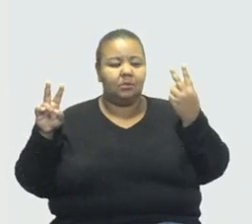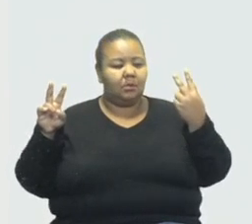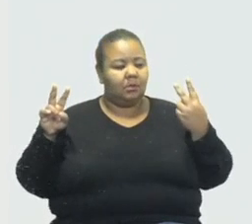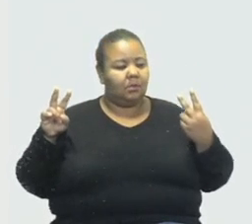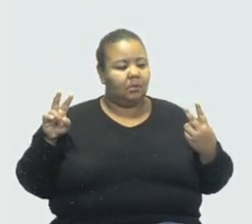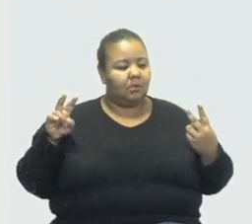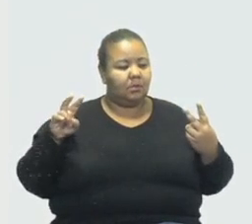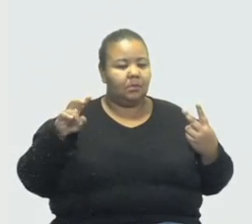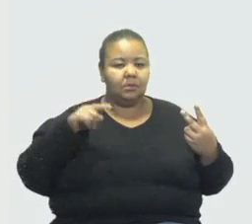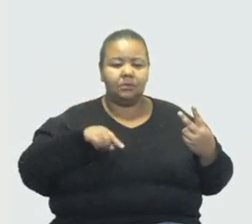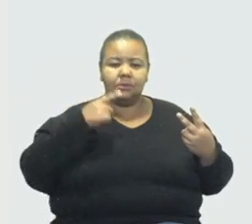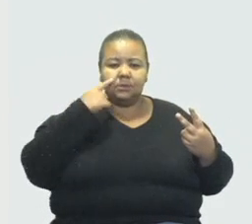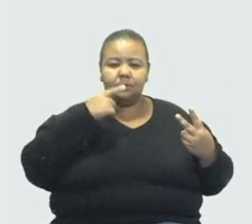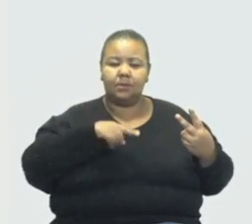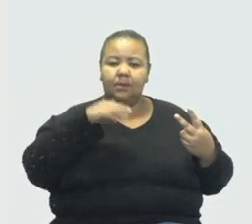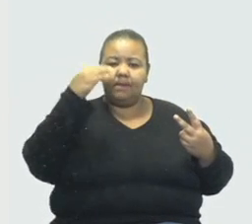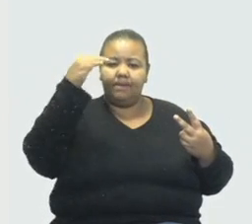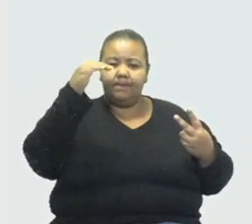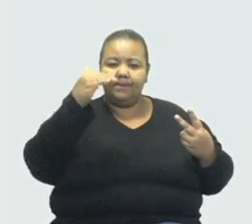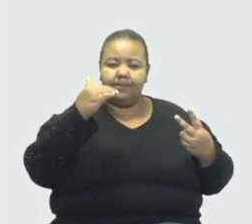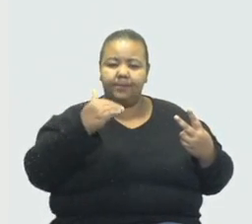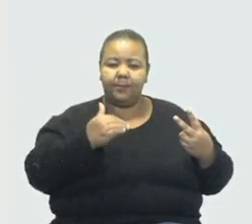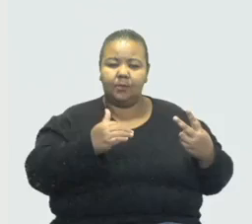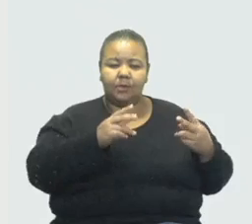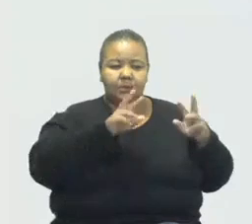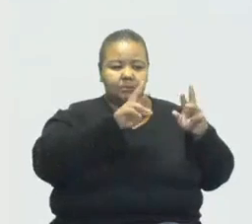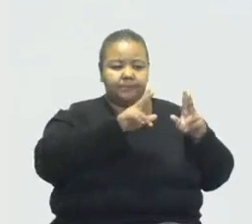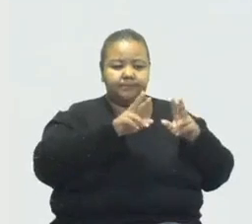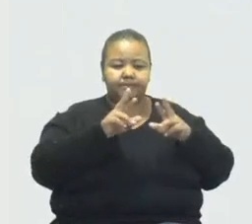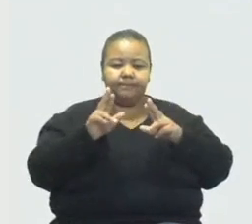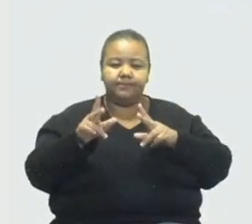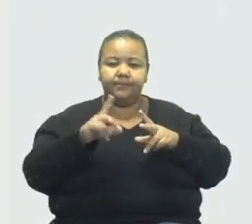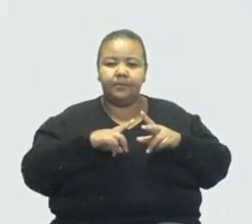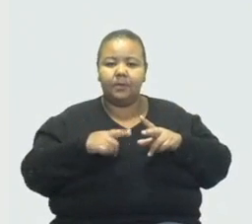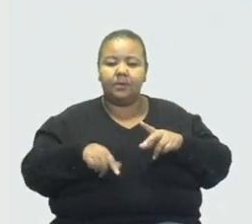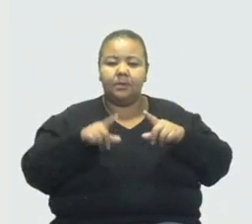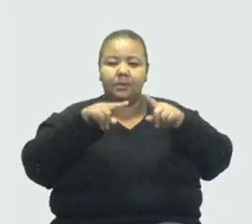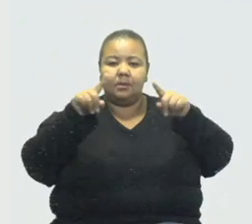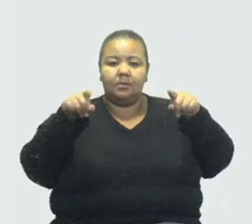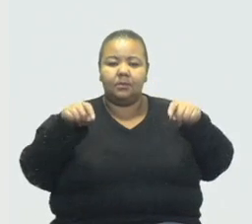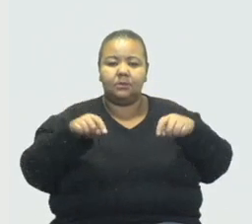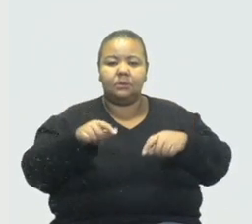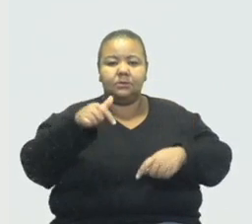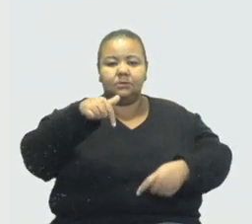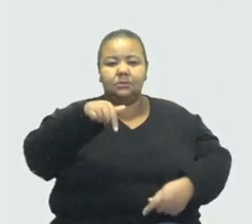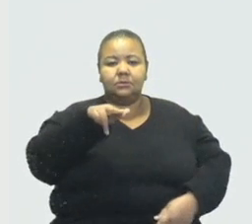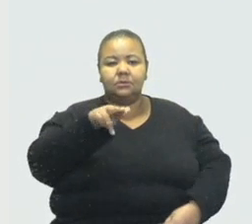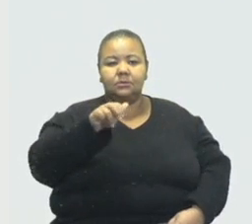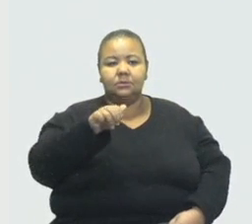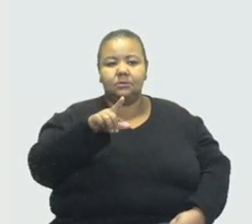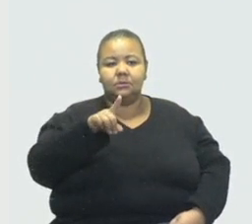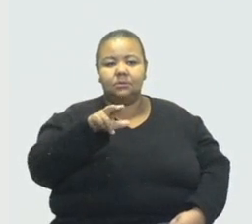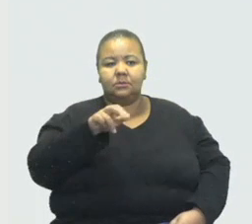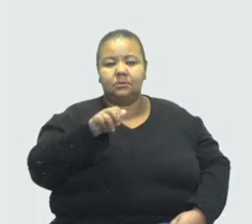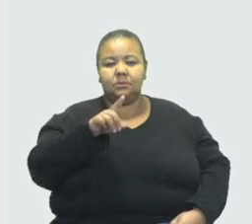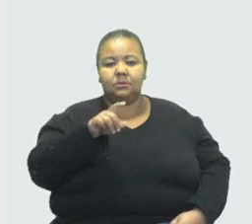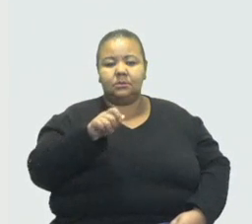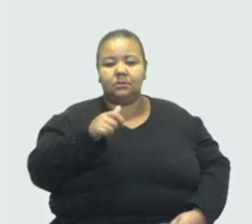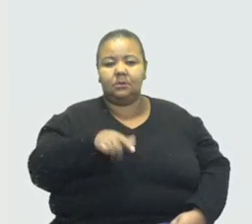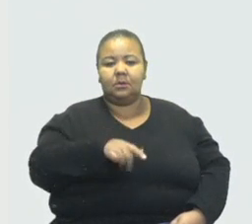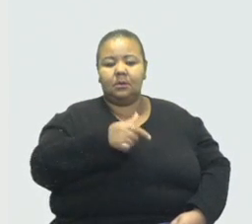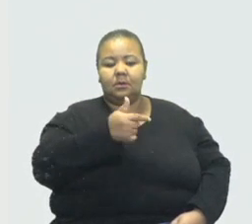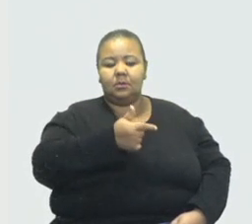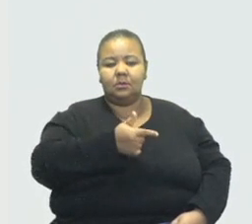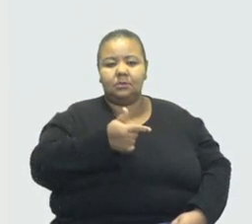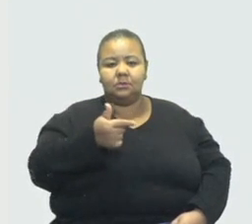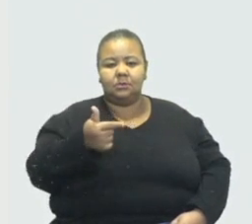verificar se elas são da mesma ordem. Nós temos uma matriz quadrada, outra matriz quadrada de mesma ordem, são de ordem 2.